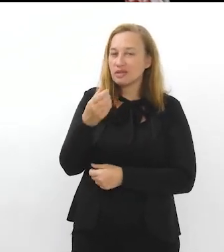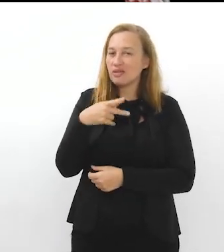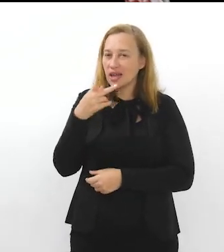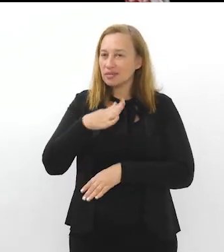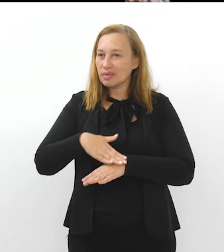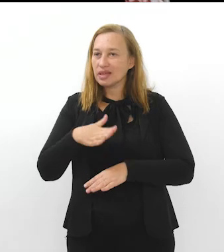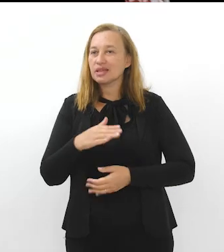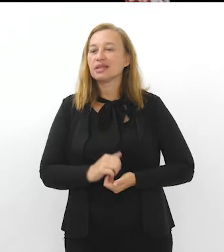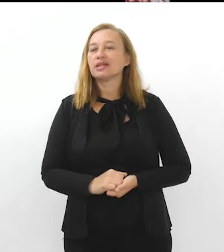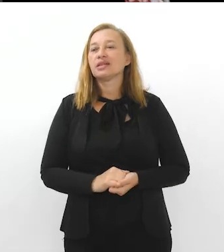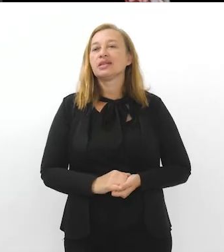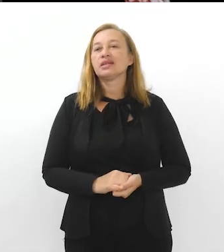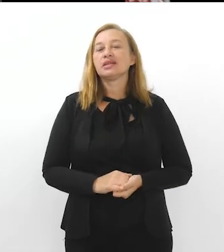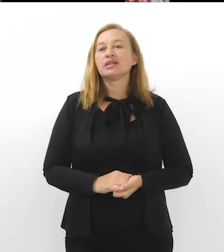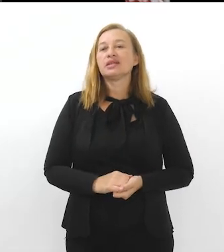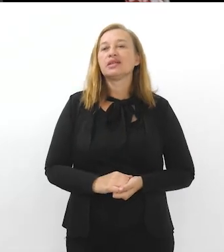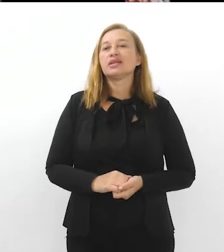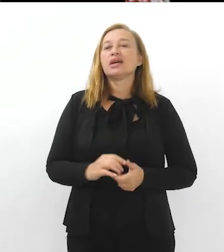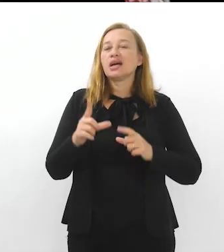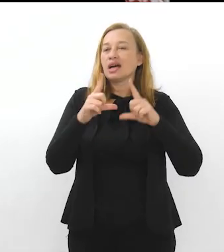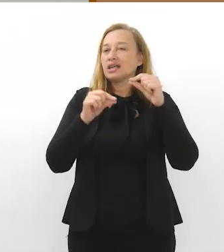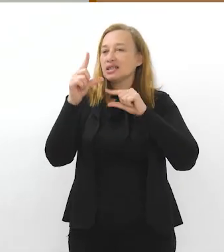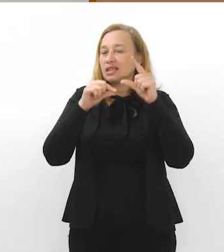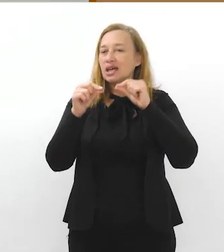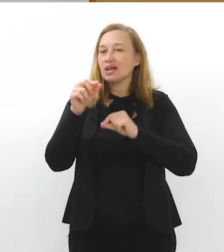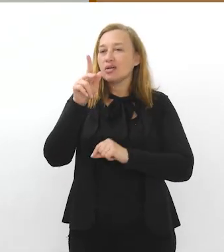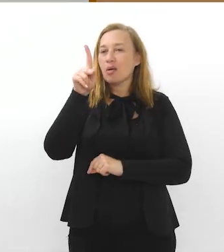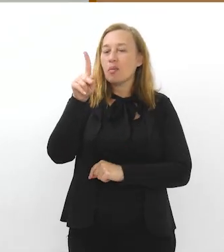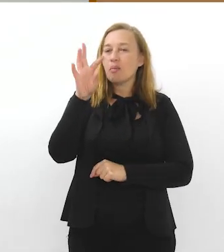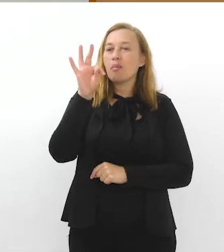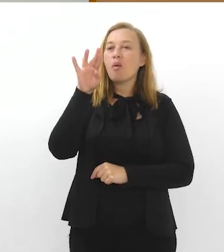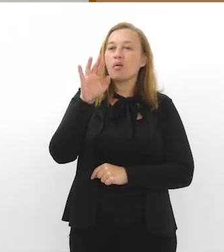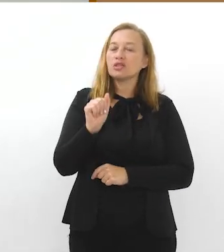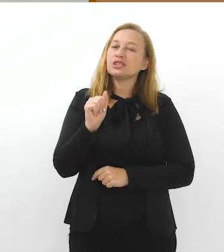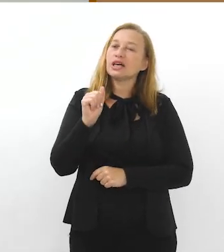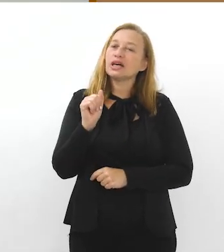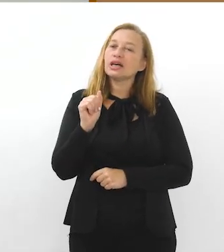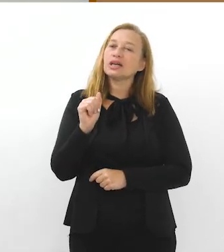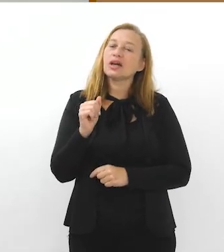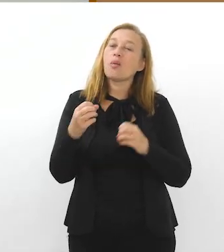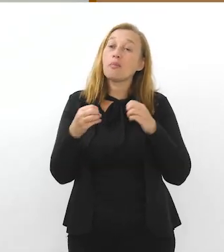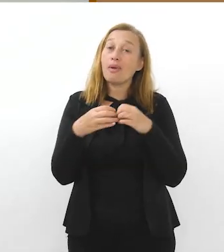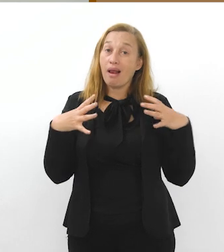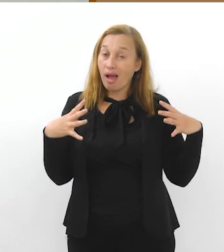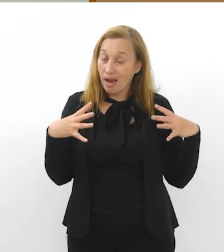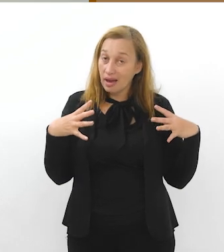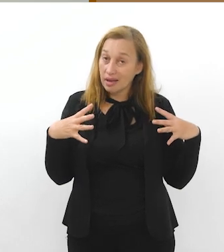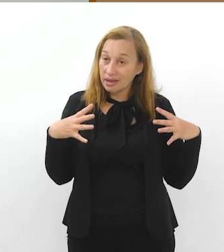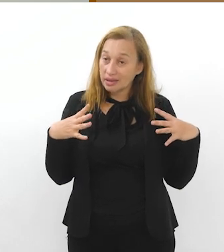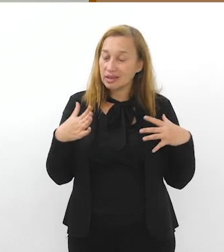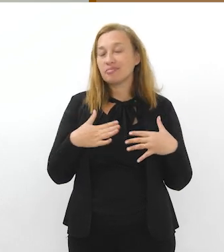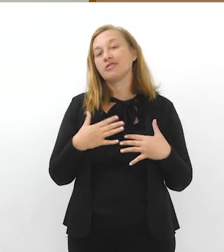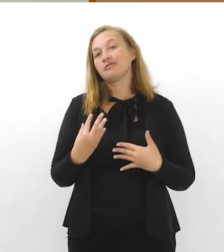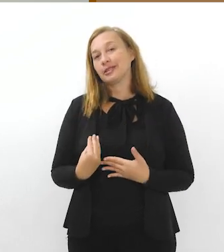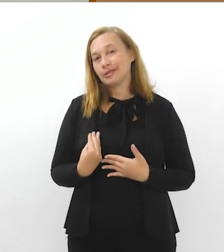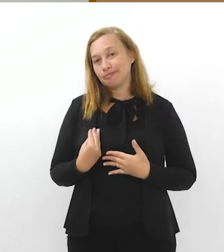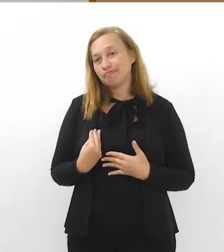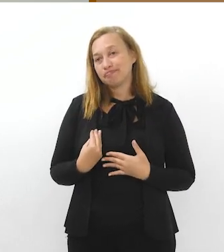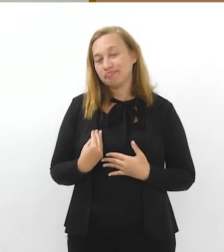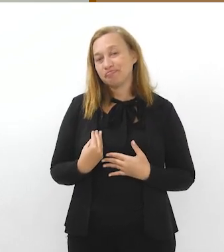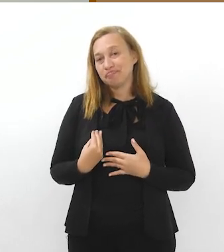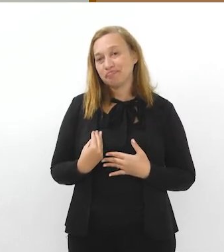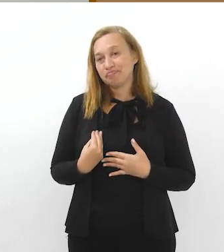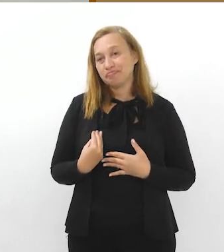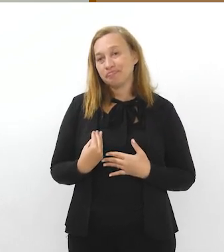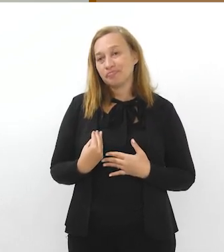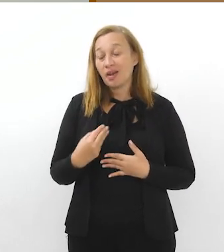eu É, queria que você detalhasse mais. A Estrela de uma Ponta, eu conto só praticamente o milagre, a intervenção divina na